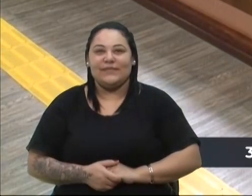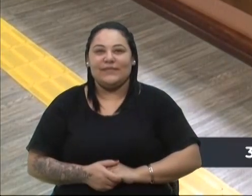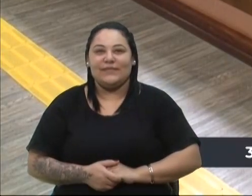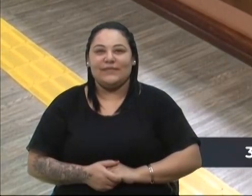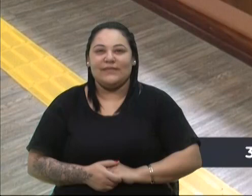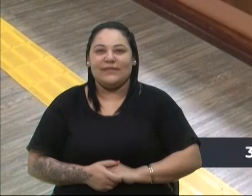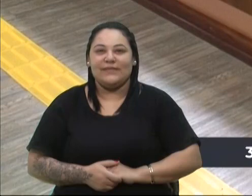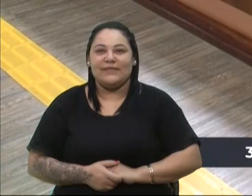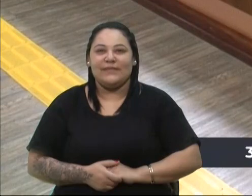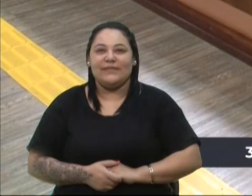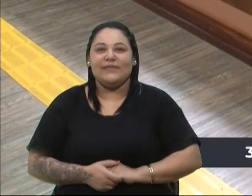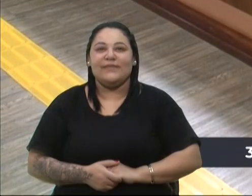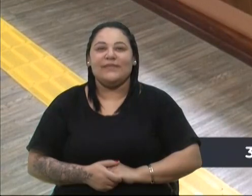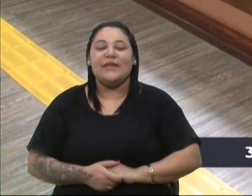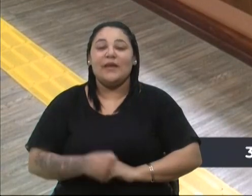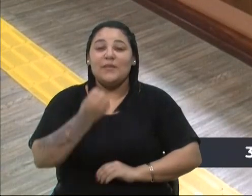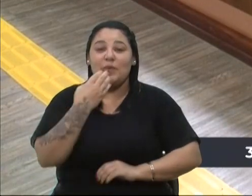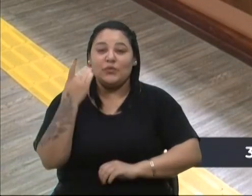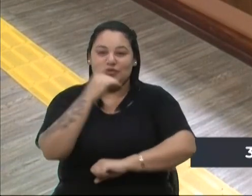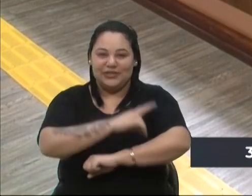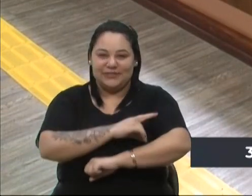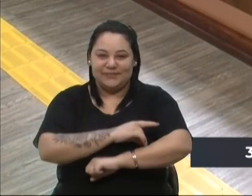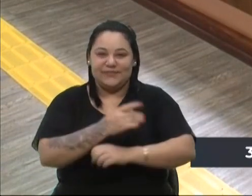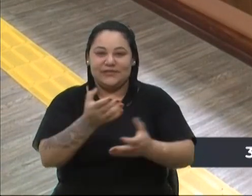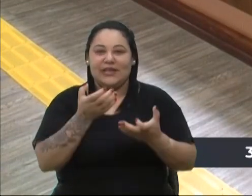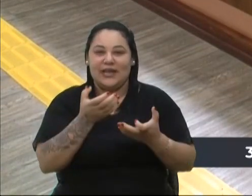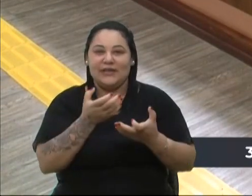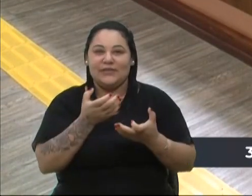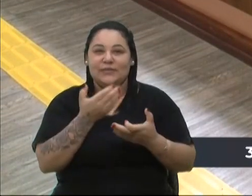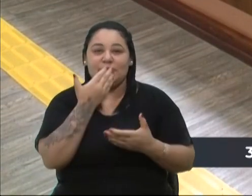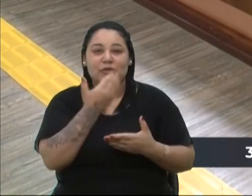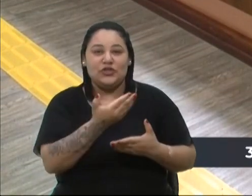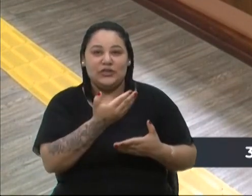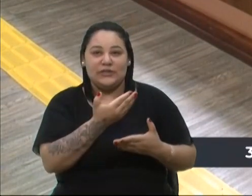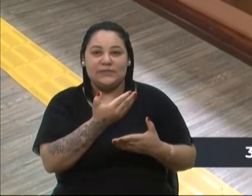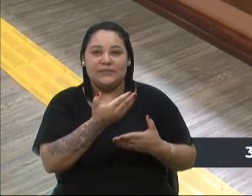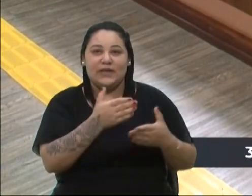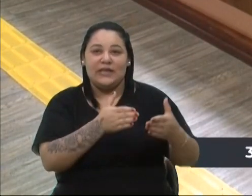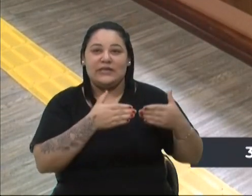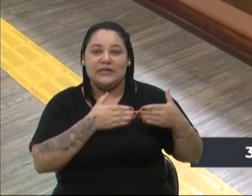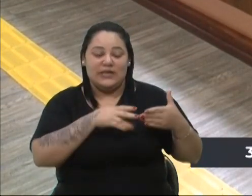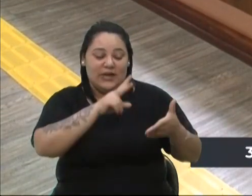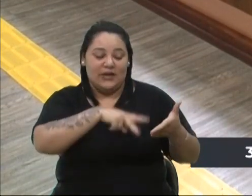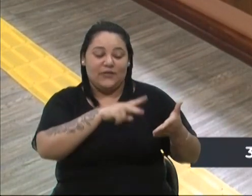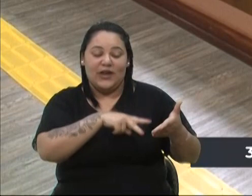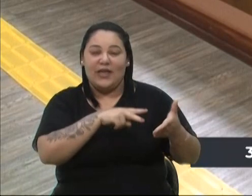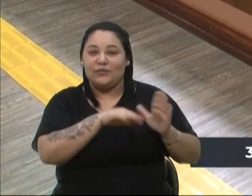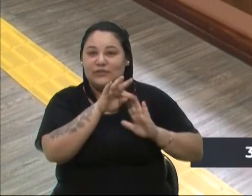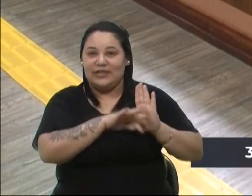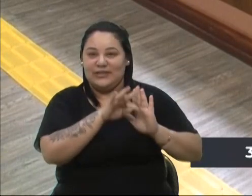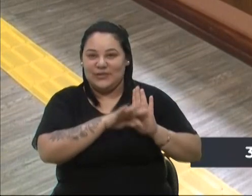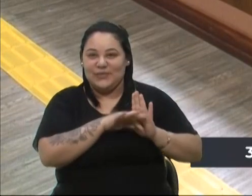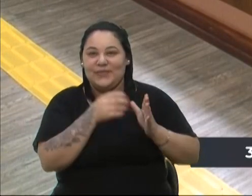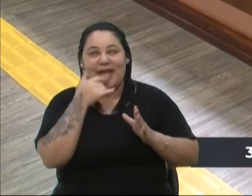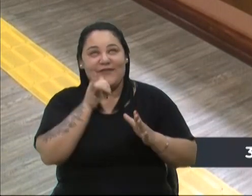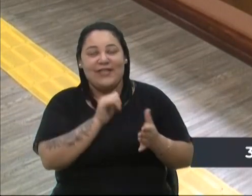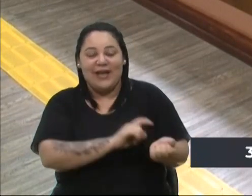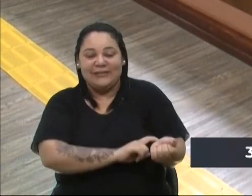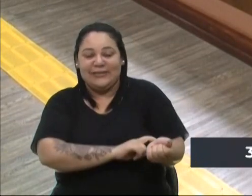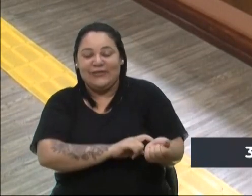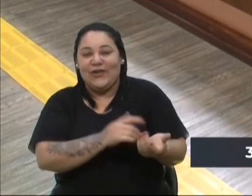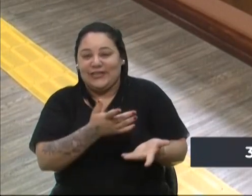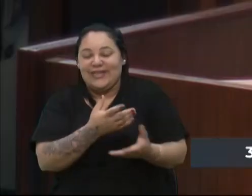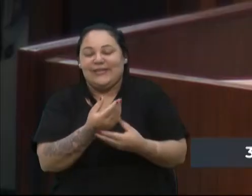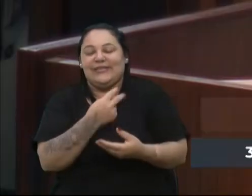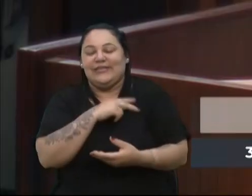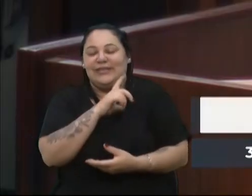Bom dia, eu quero pedir licença para vocês, porque eu vou ler um textinho para que o nervosismo não me fuja com as palavras. Então,